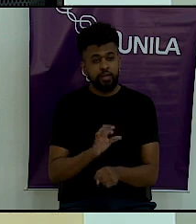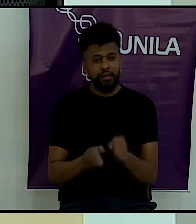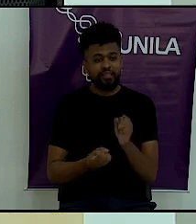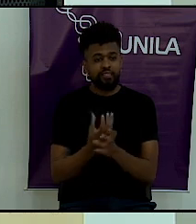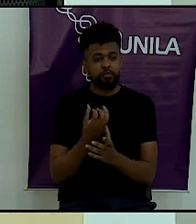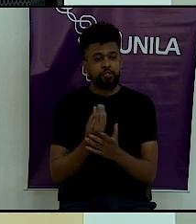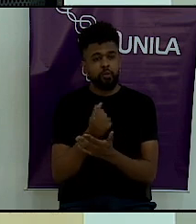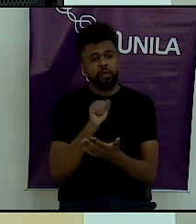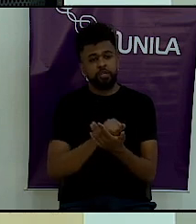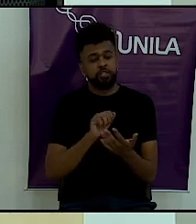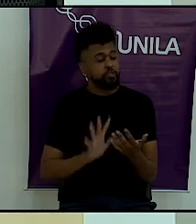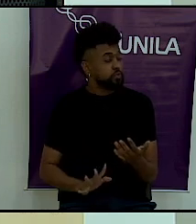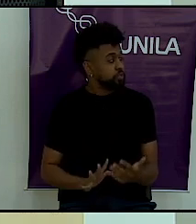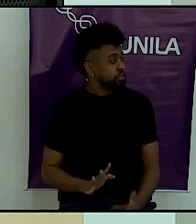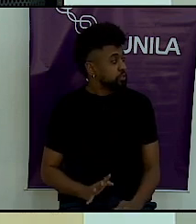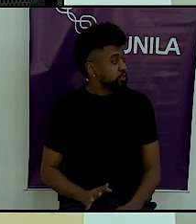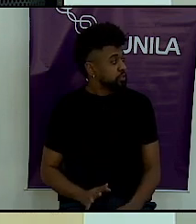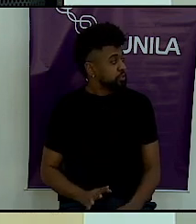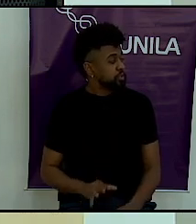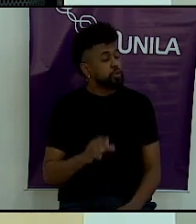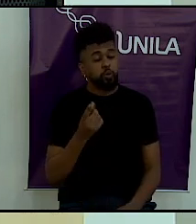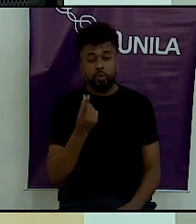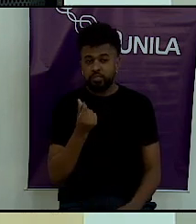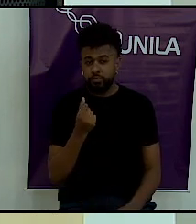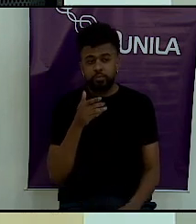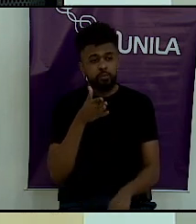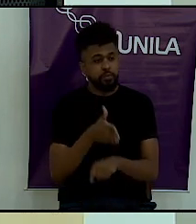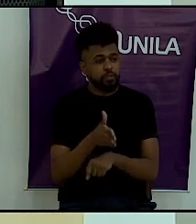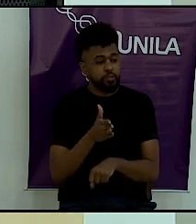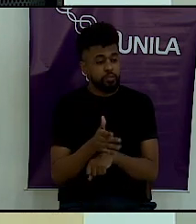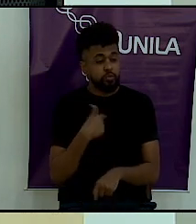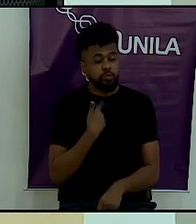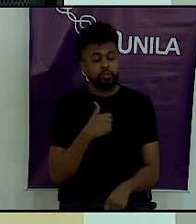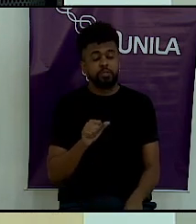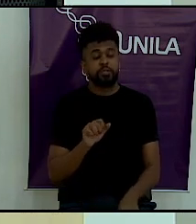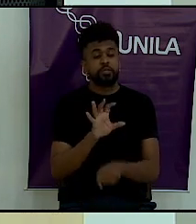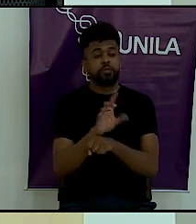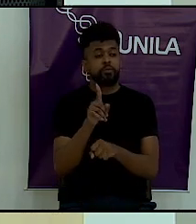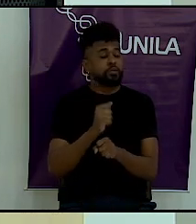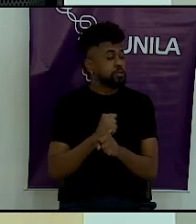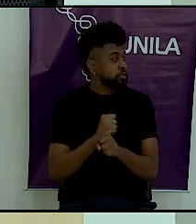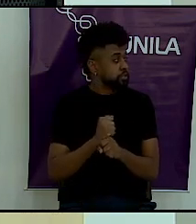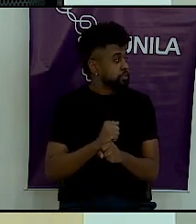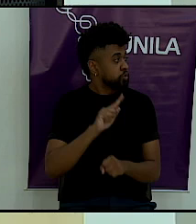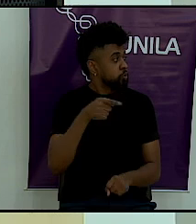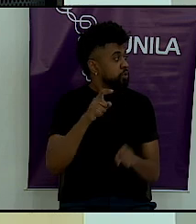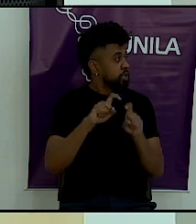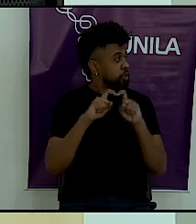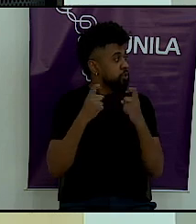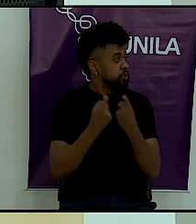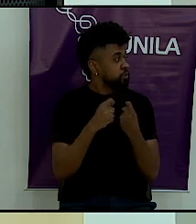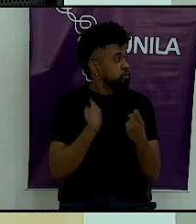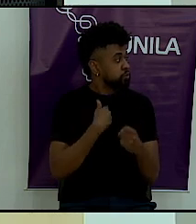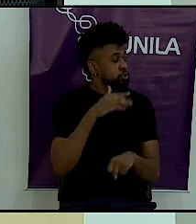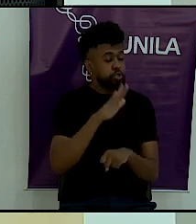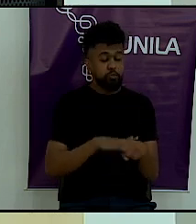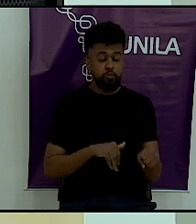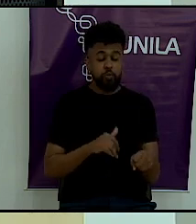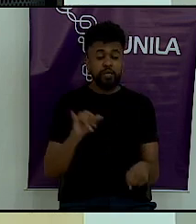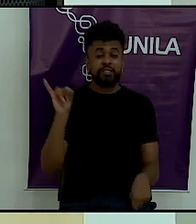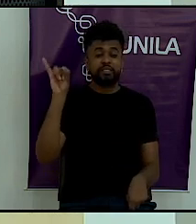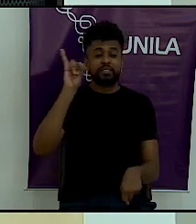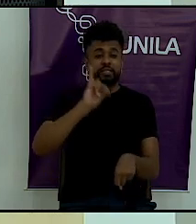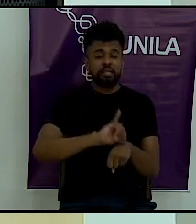das atividades do orçamento participativo, nós lançamos esse ano, numa outra reunião que a gente convocou, uma central